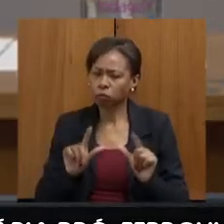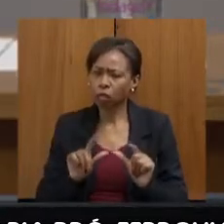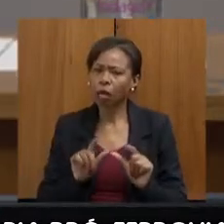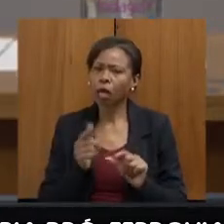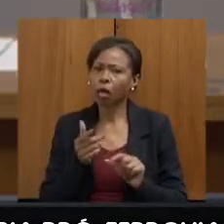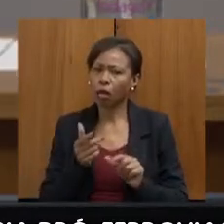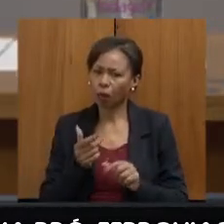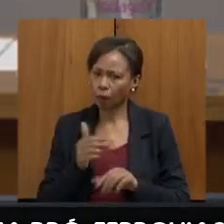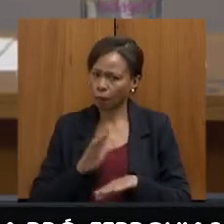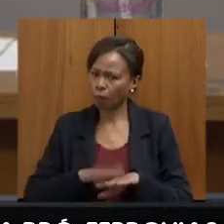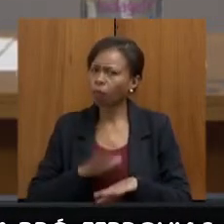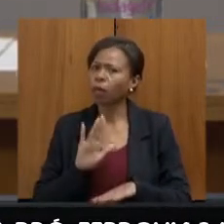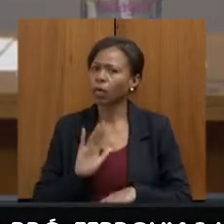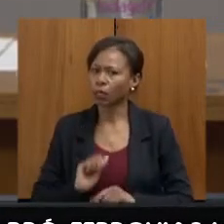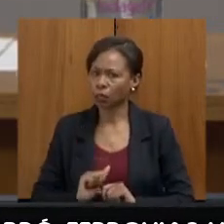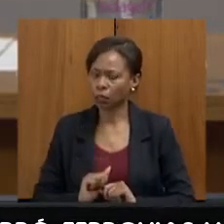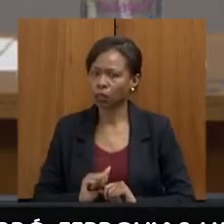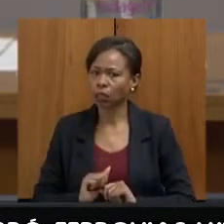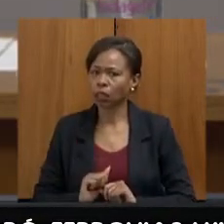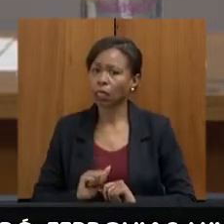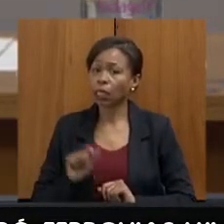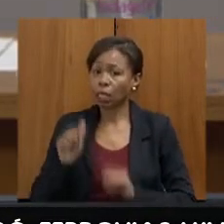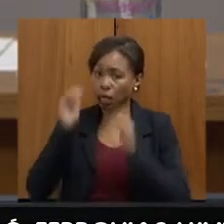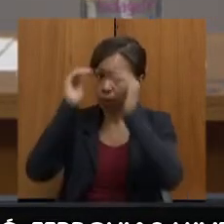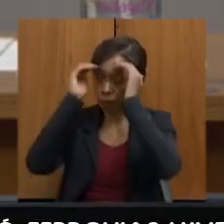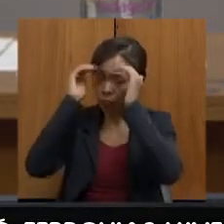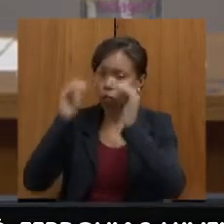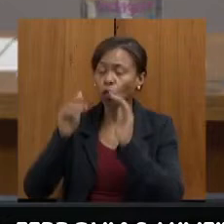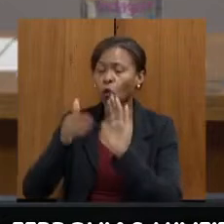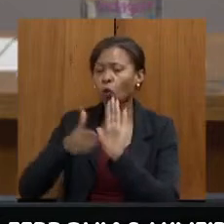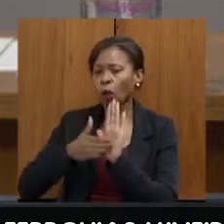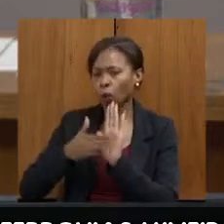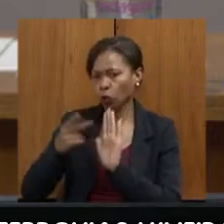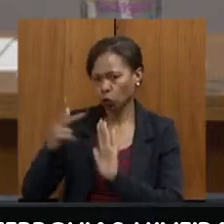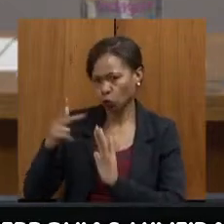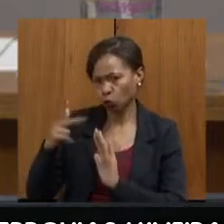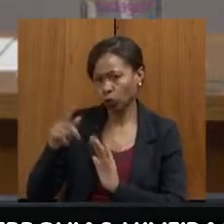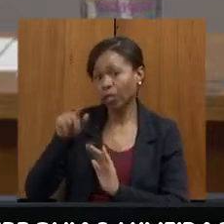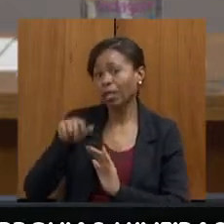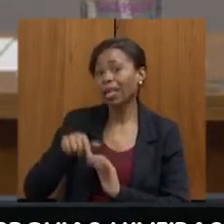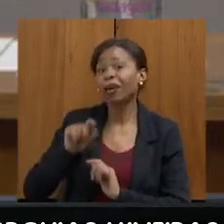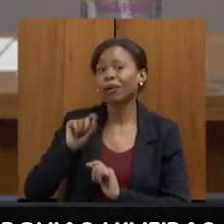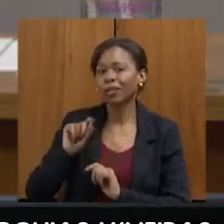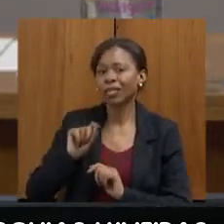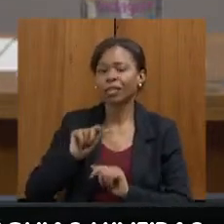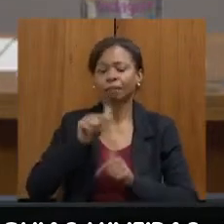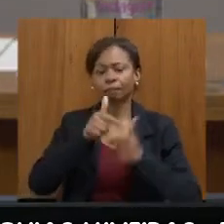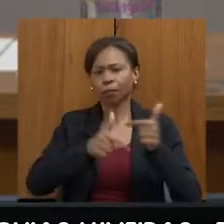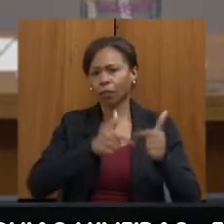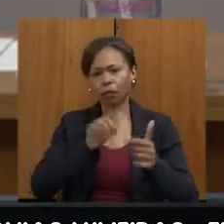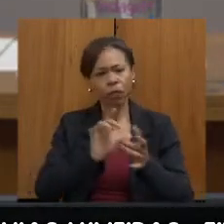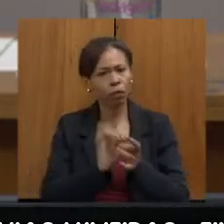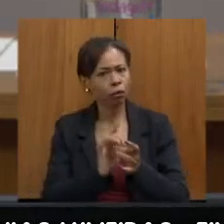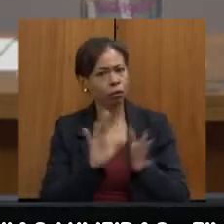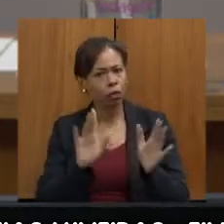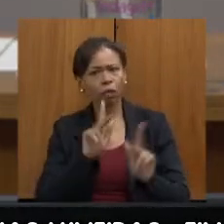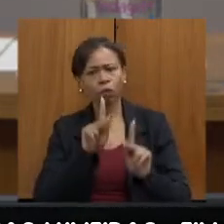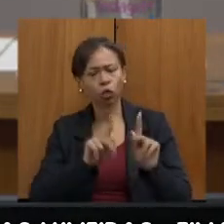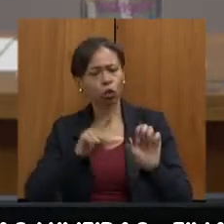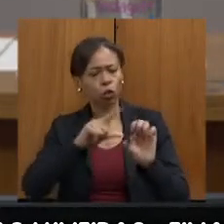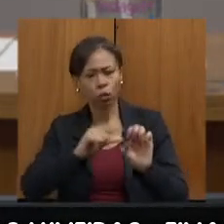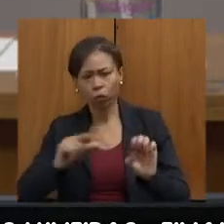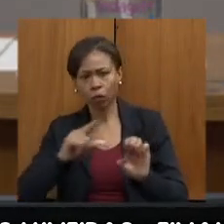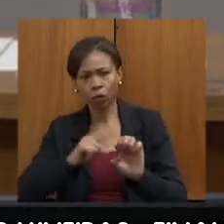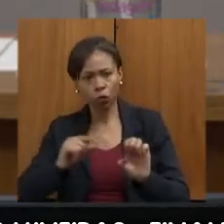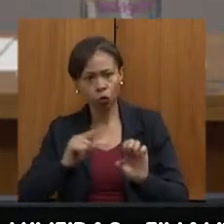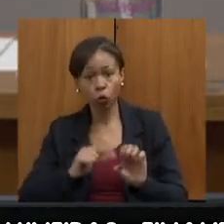uma pauta que a gente sabe que é do Senhor que é deixar as pessoas trabalharem simplificar a vida do Empreendedor